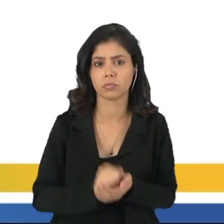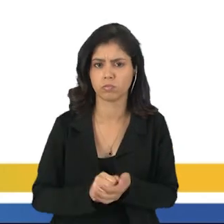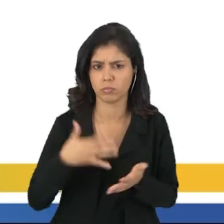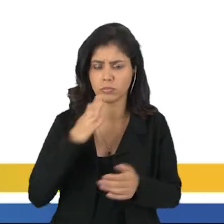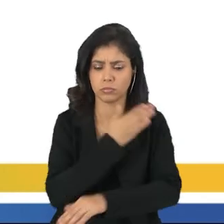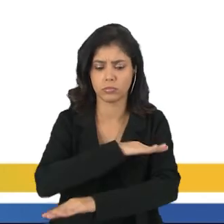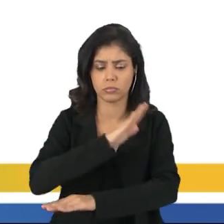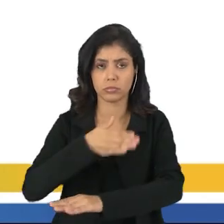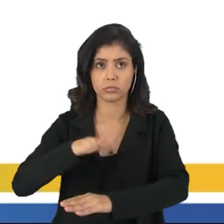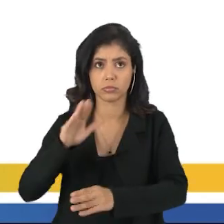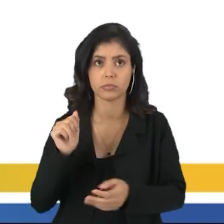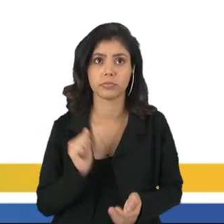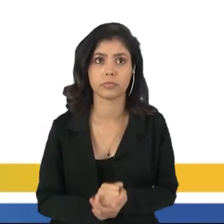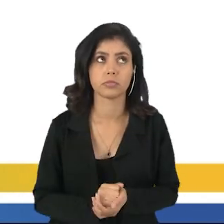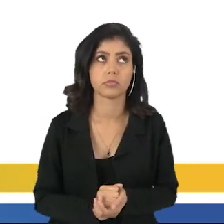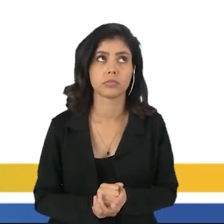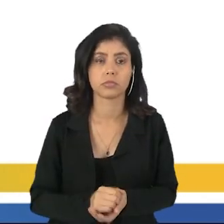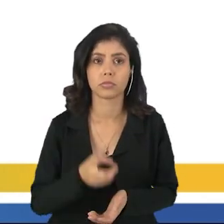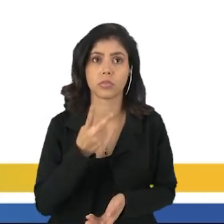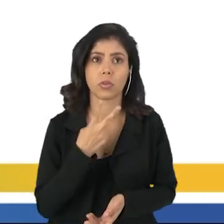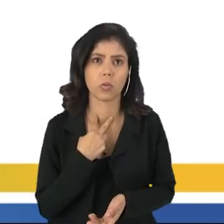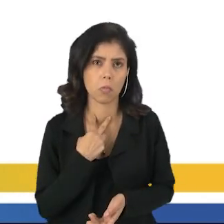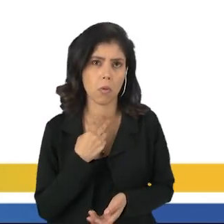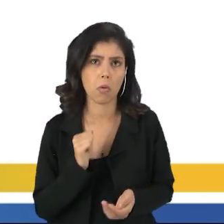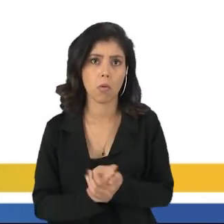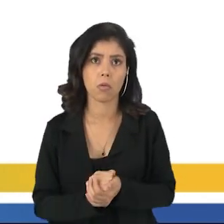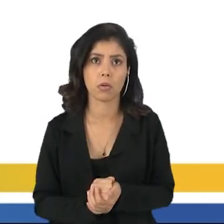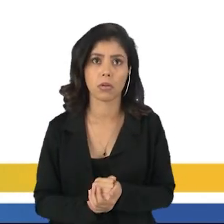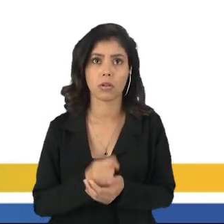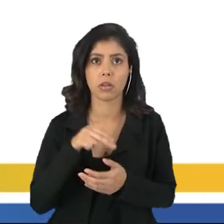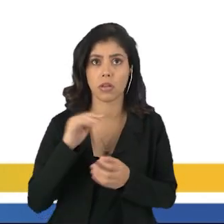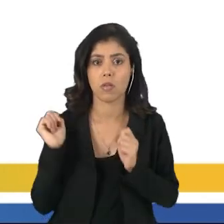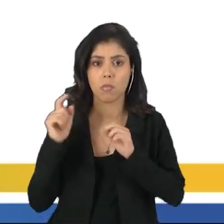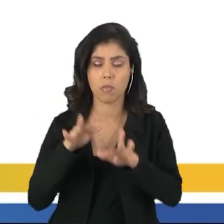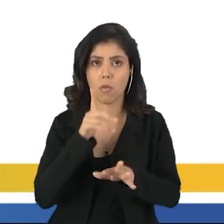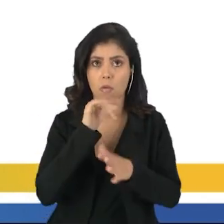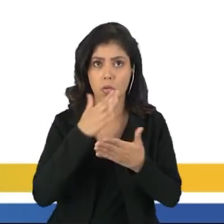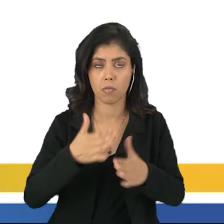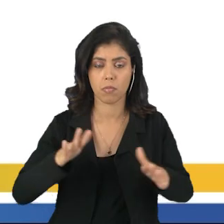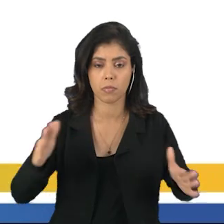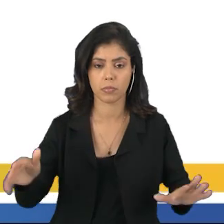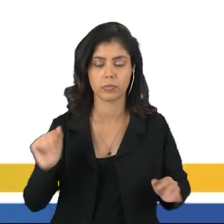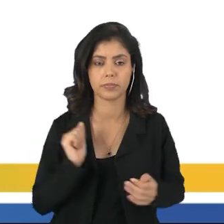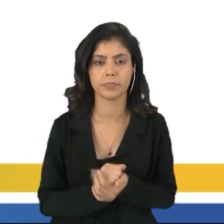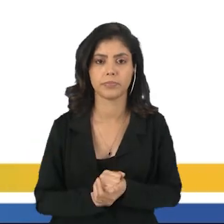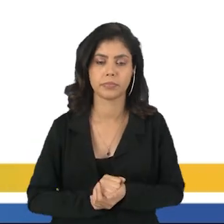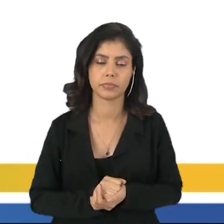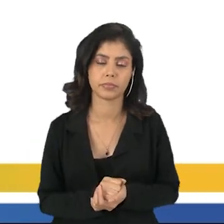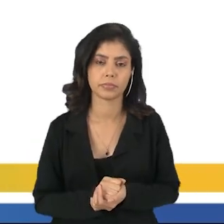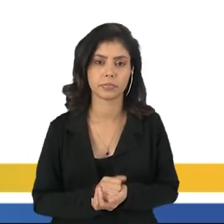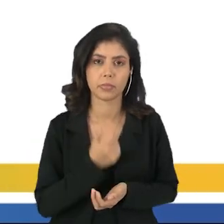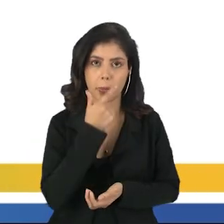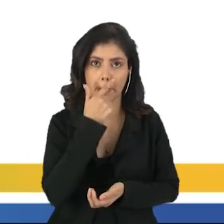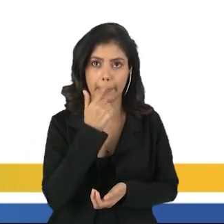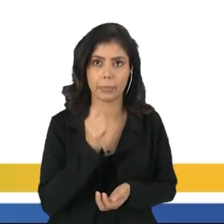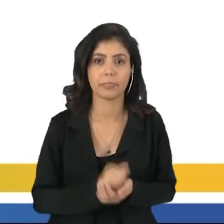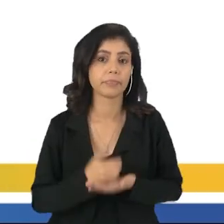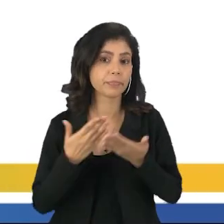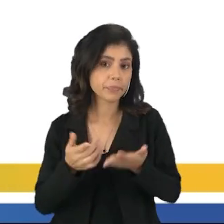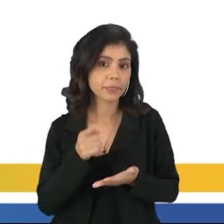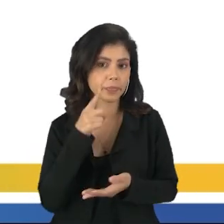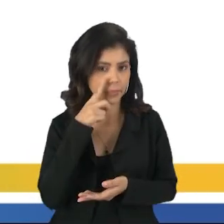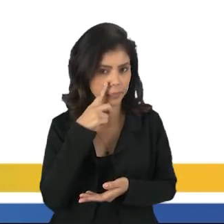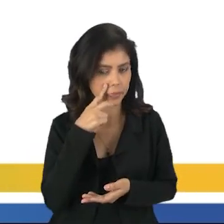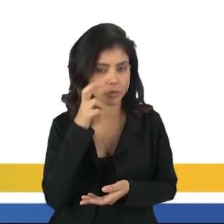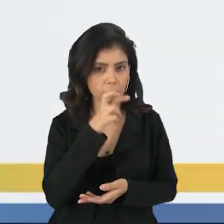desérticas; letra C, regiões de frio extremo e montanhosas; letra D, ocupações banhadas pelos